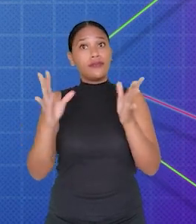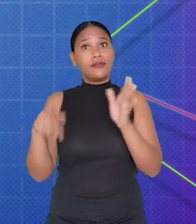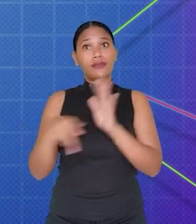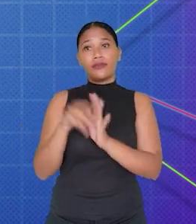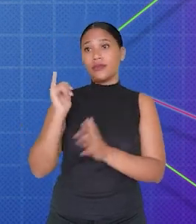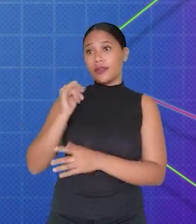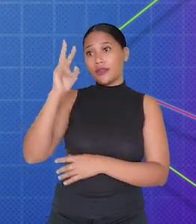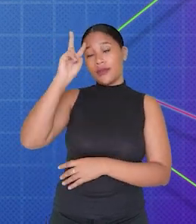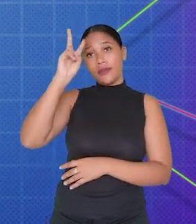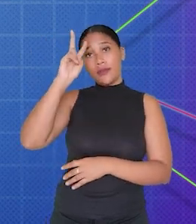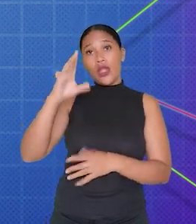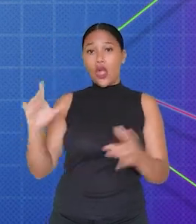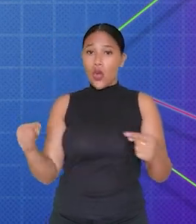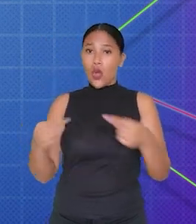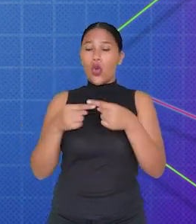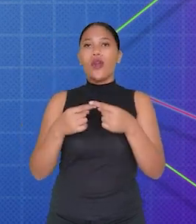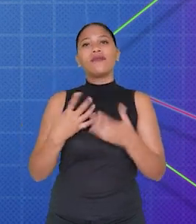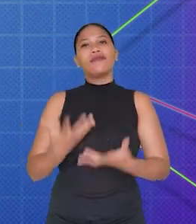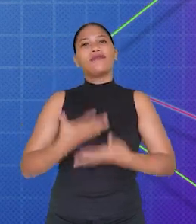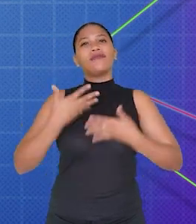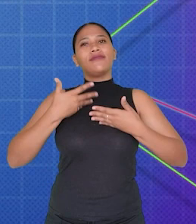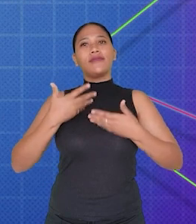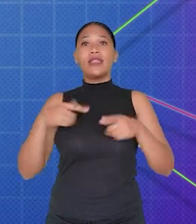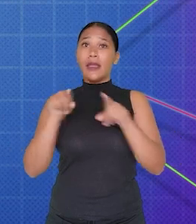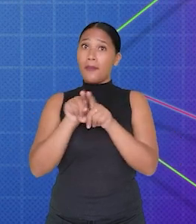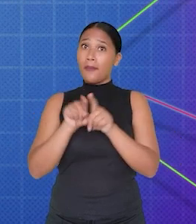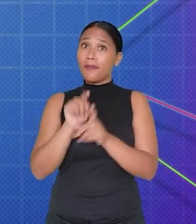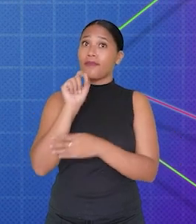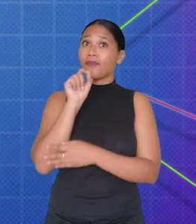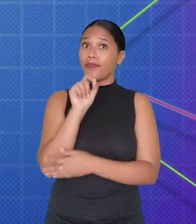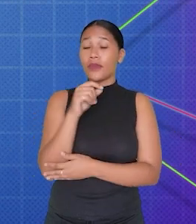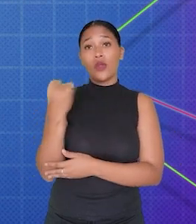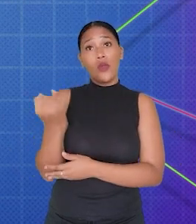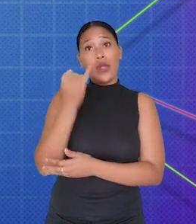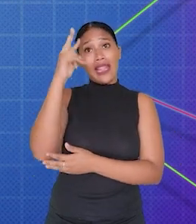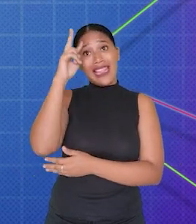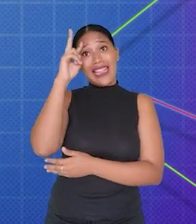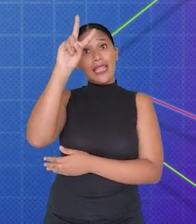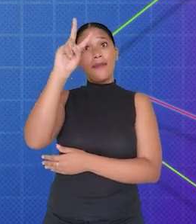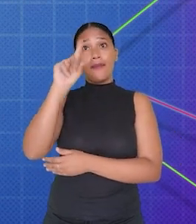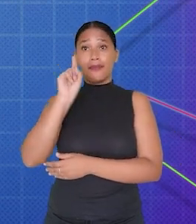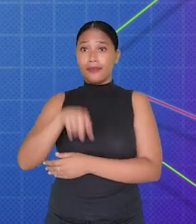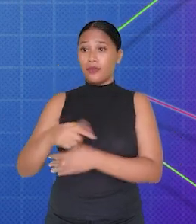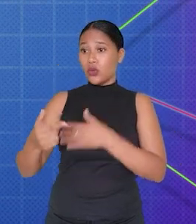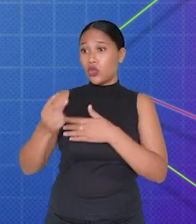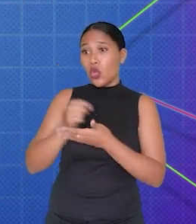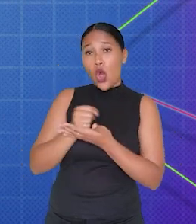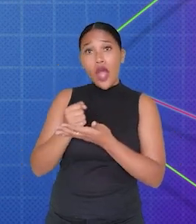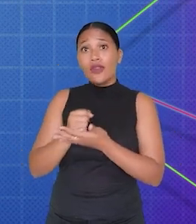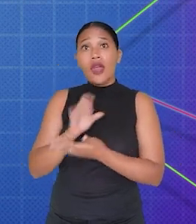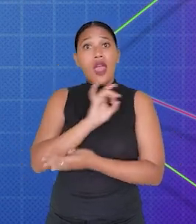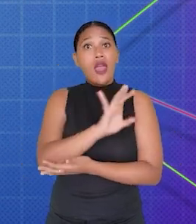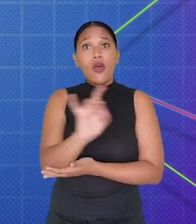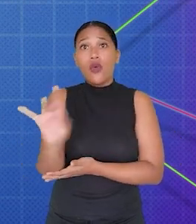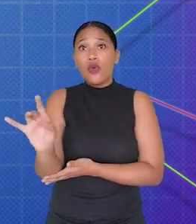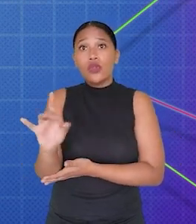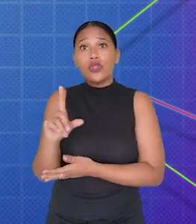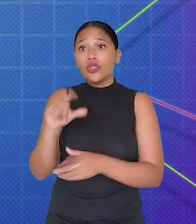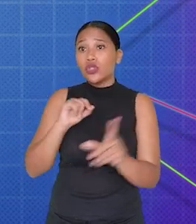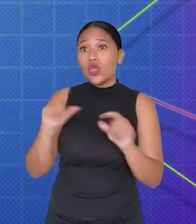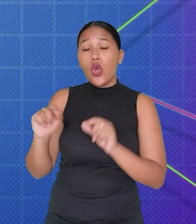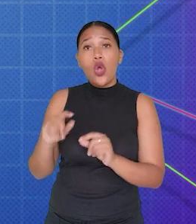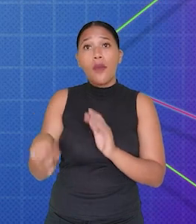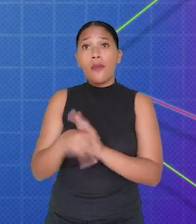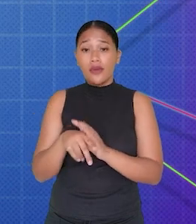para criar uma narrativa coerente e cativante. Além disso, é importante também lembrar que os jogadores são únicos e podem fazer escolhas